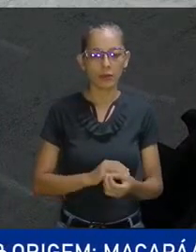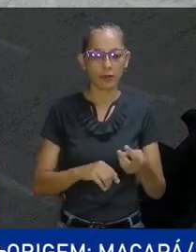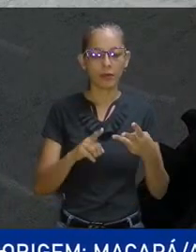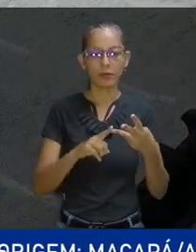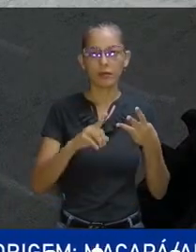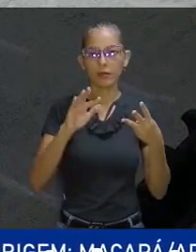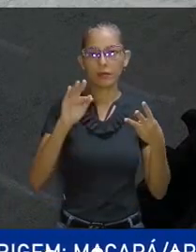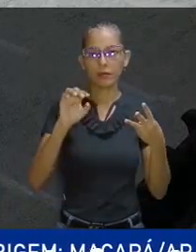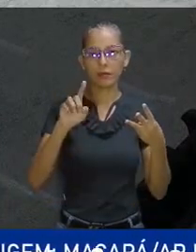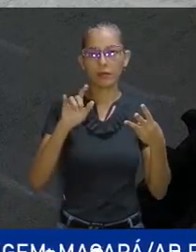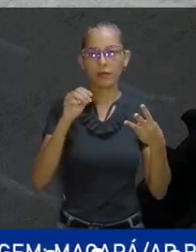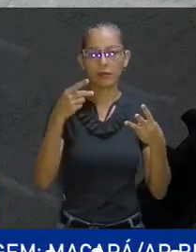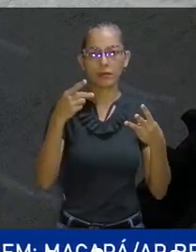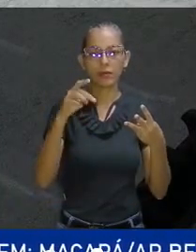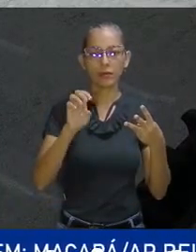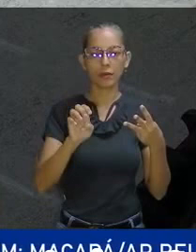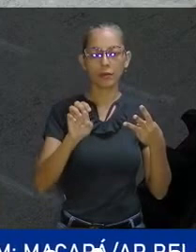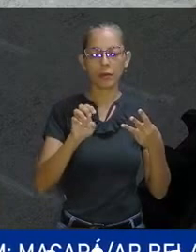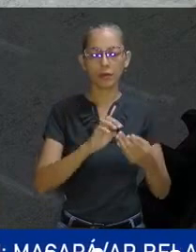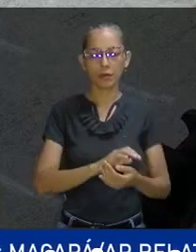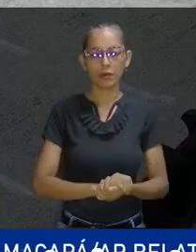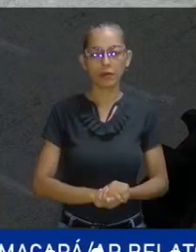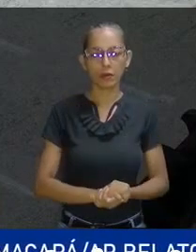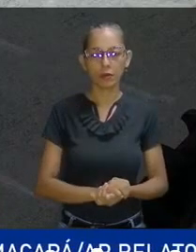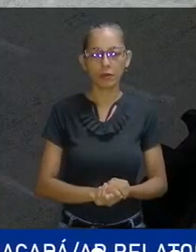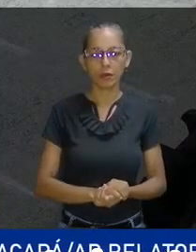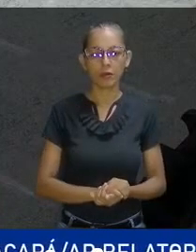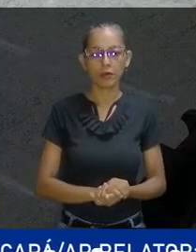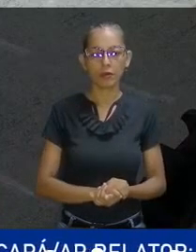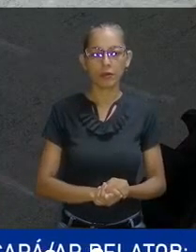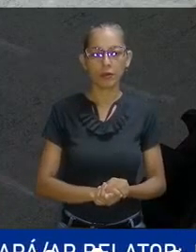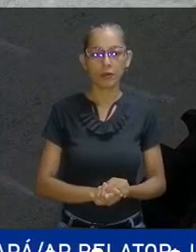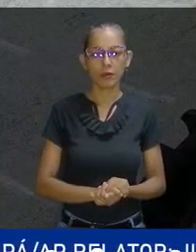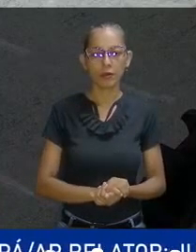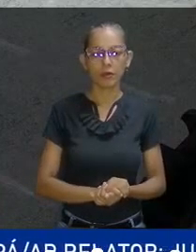Luan Moreira Barreto, por suposta